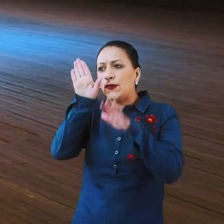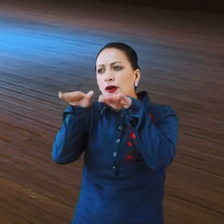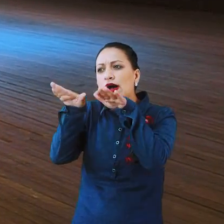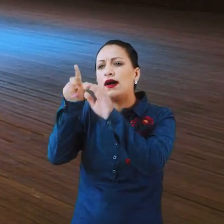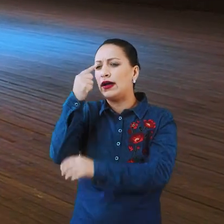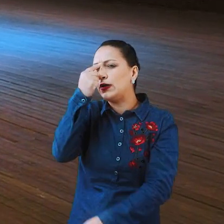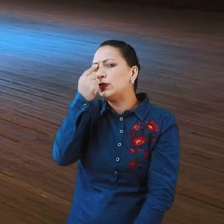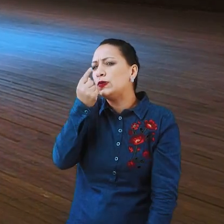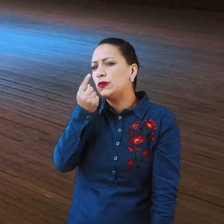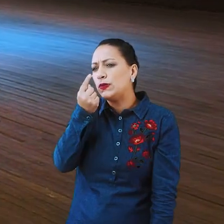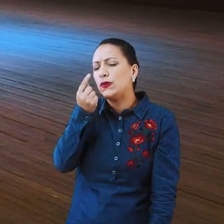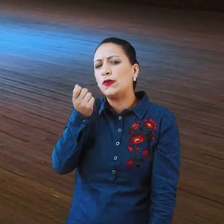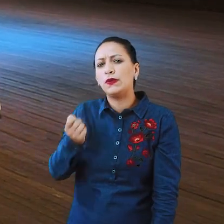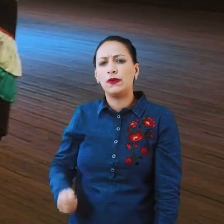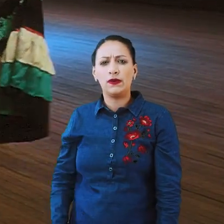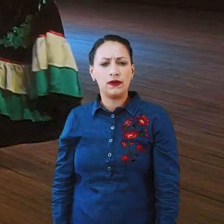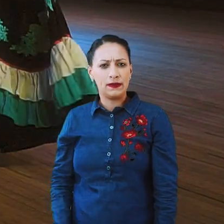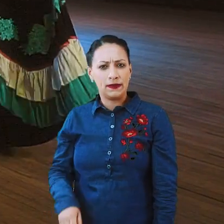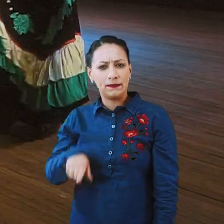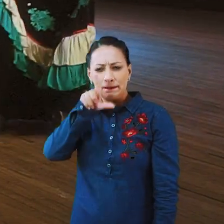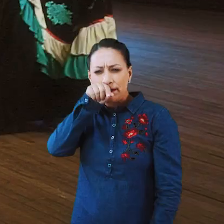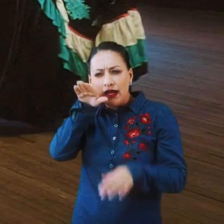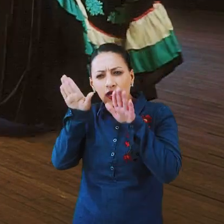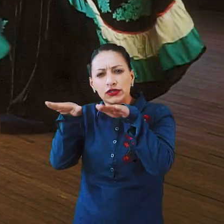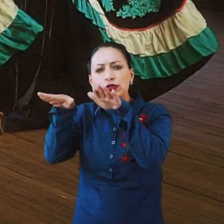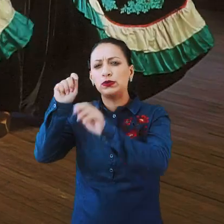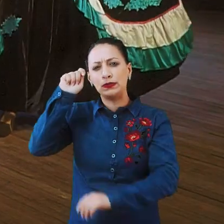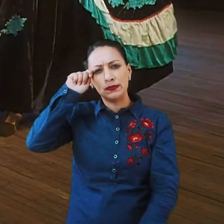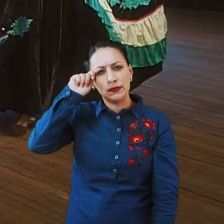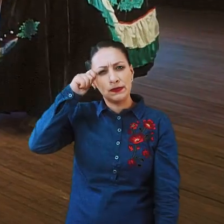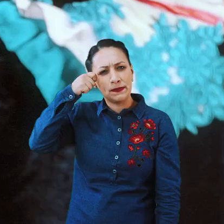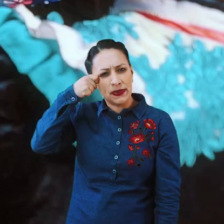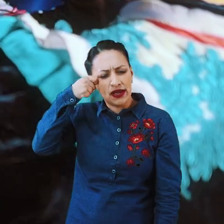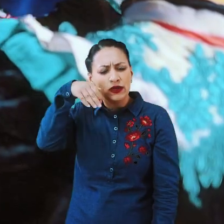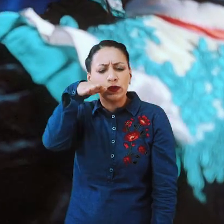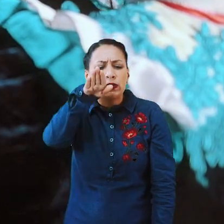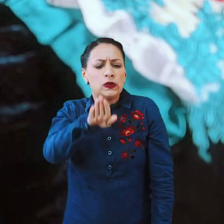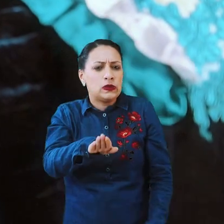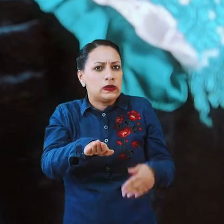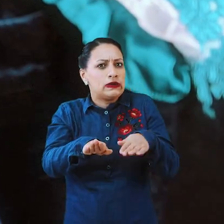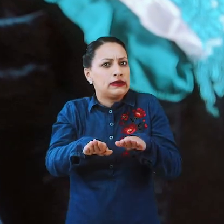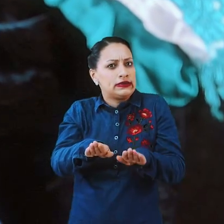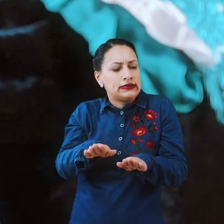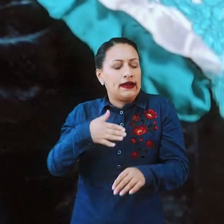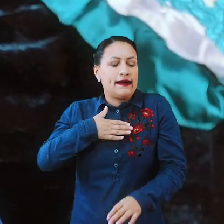Anu é passo preto,